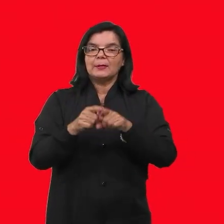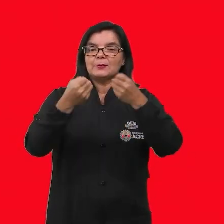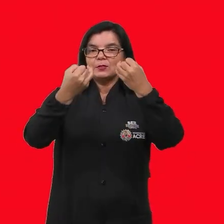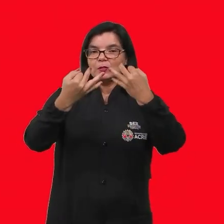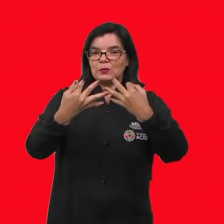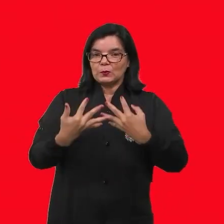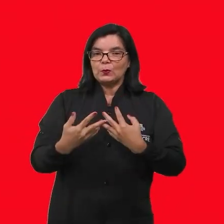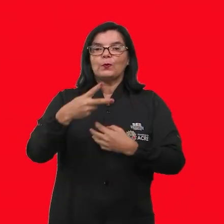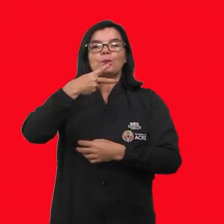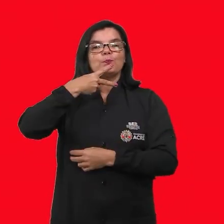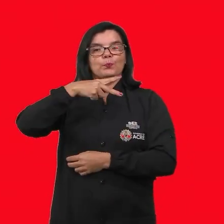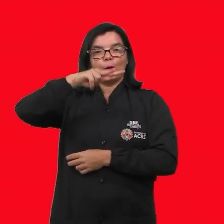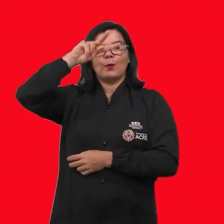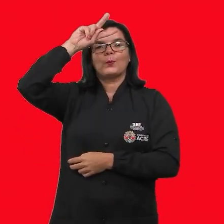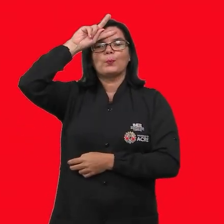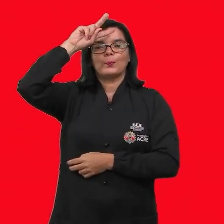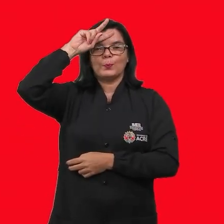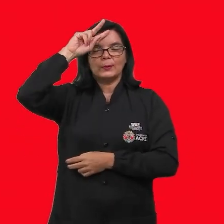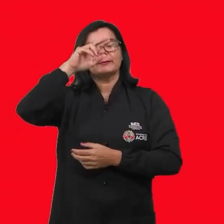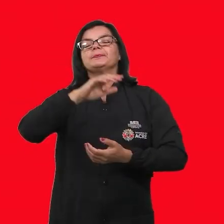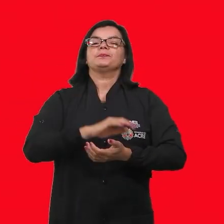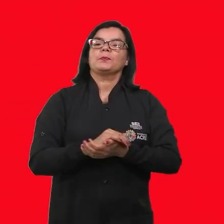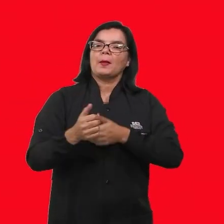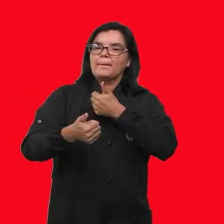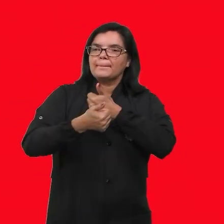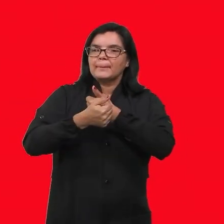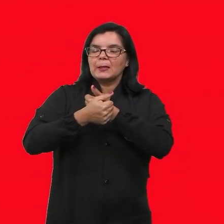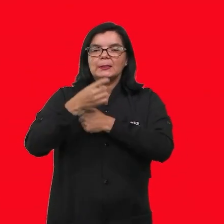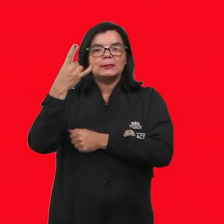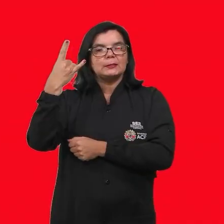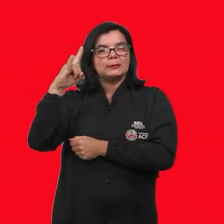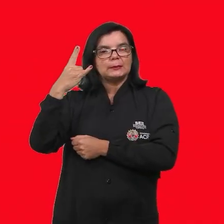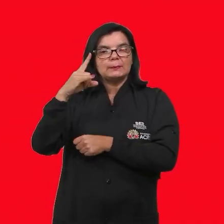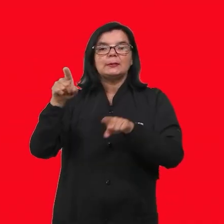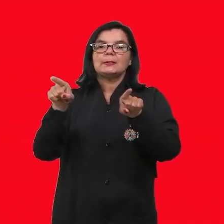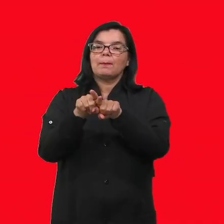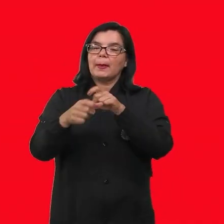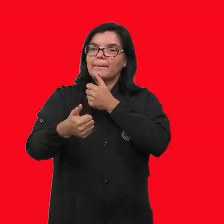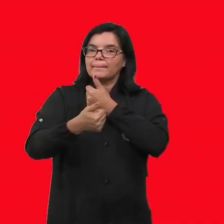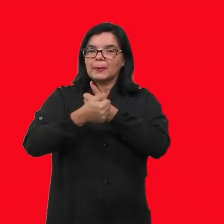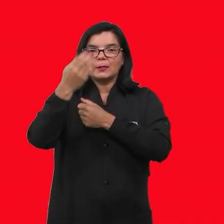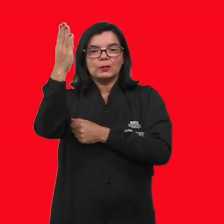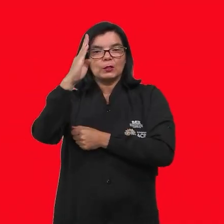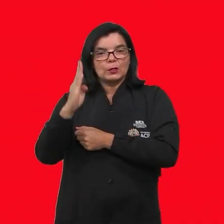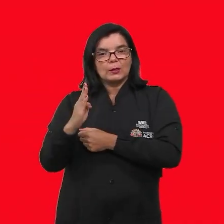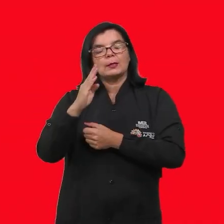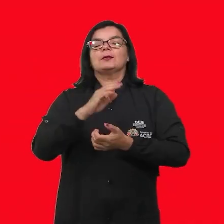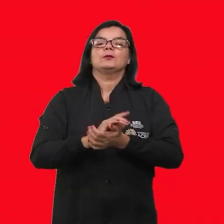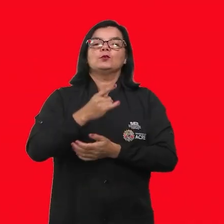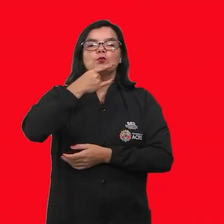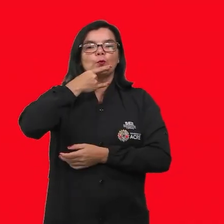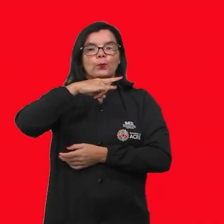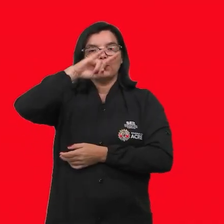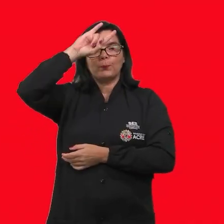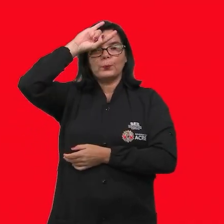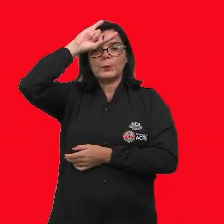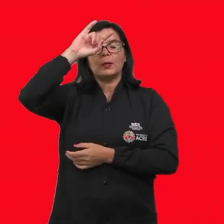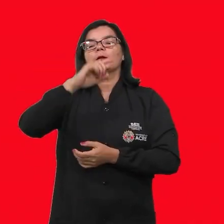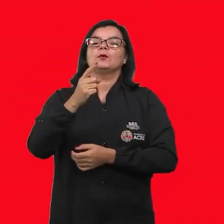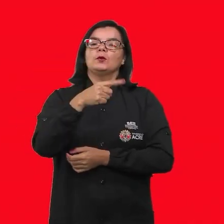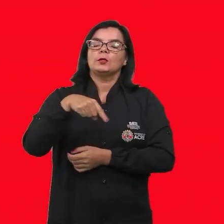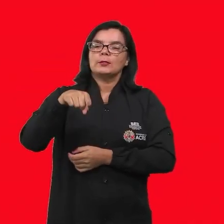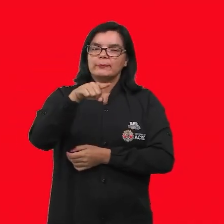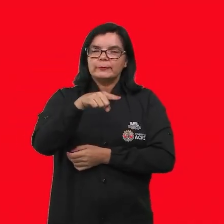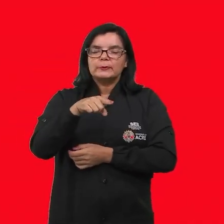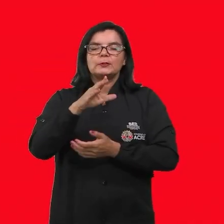falar é o Peru, o vecino de Bolívia e vecino de Brasil também. Peru, galera, que muitos de